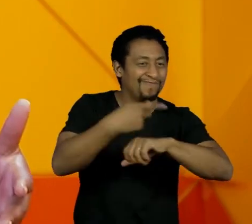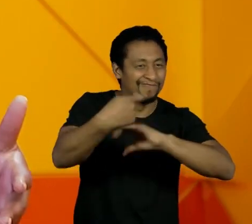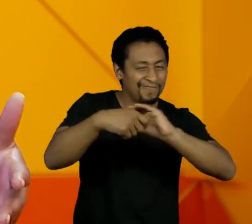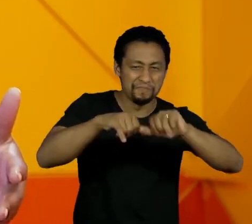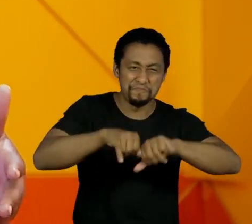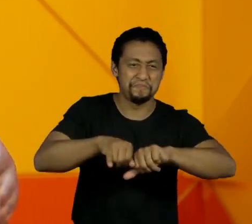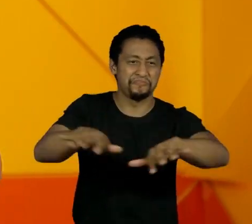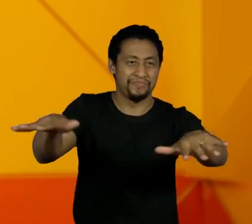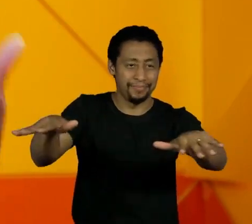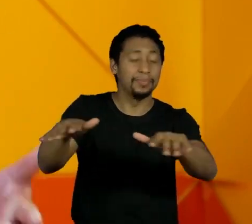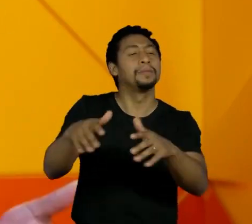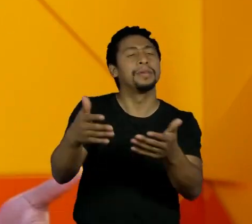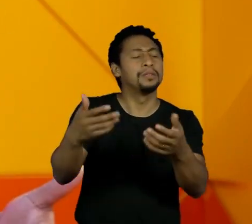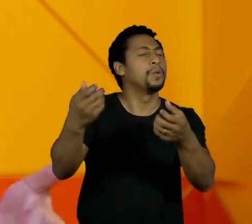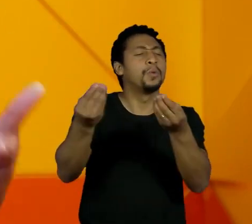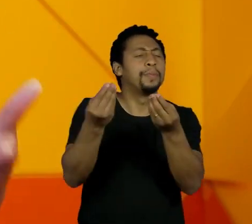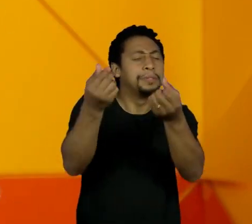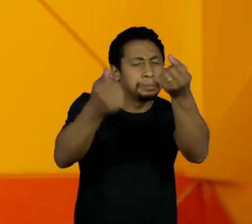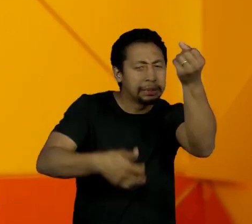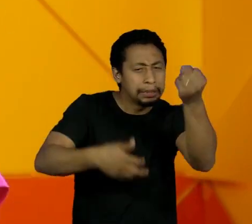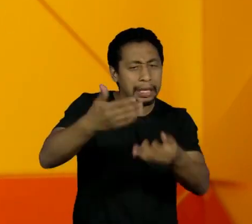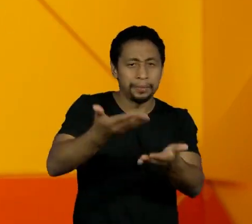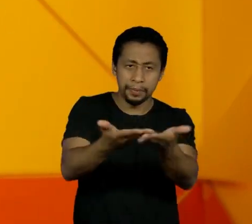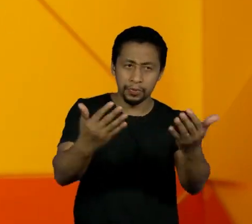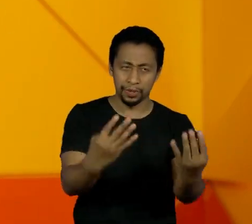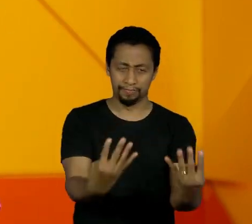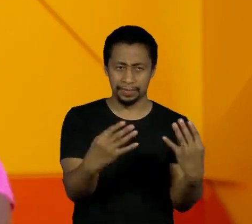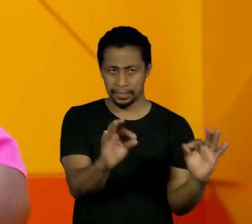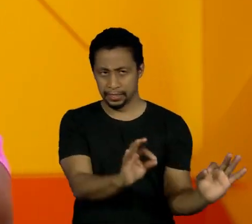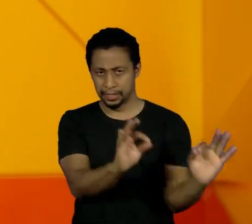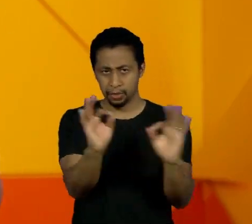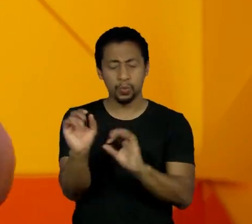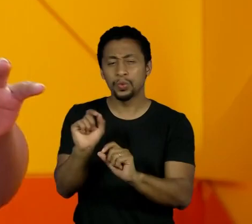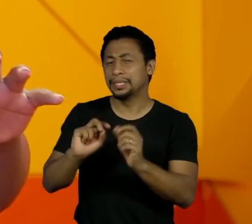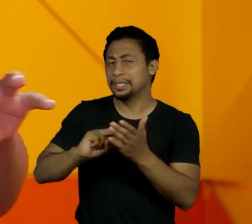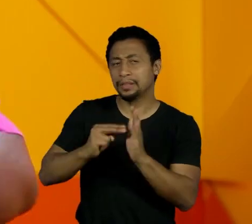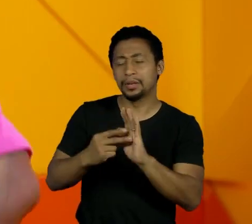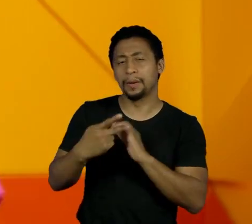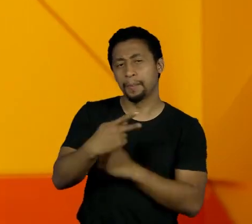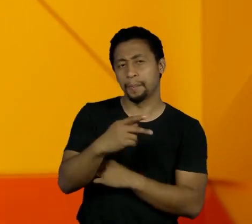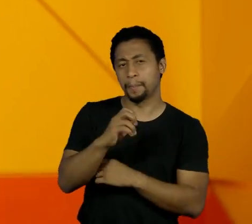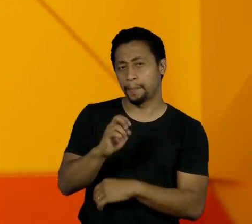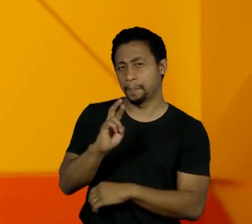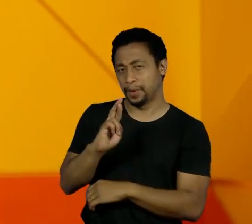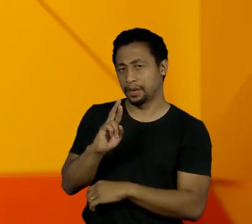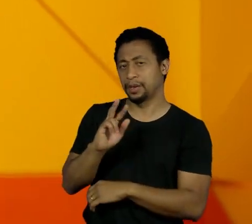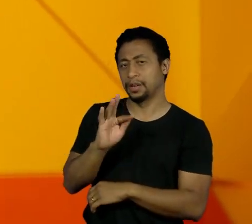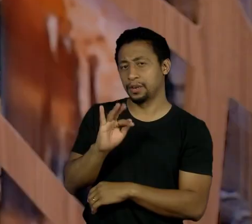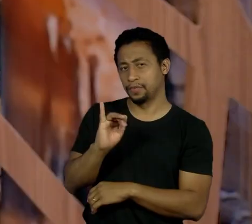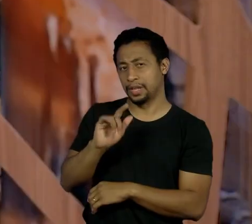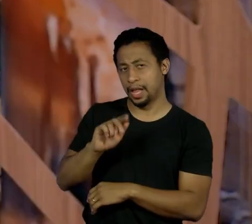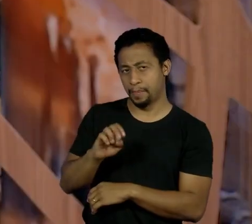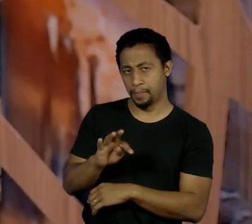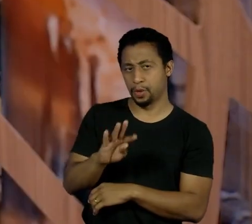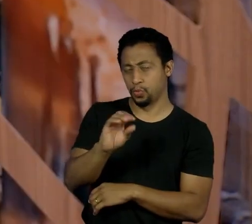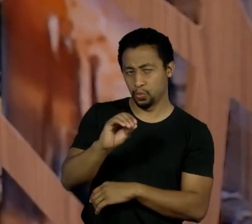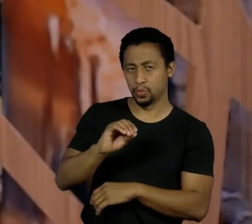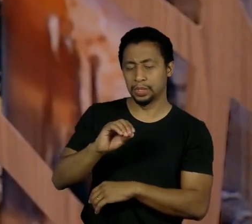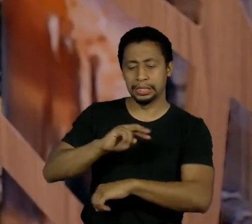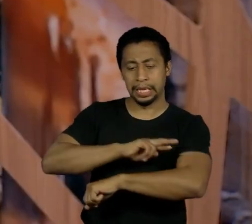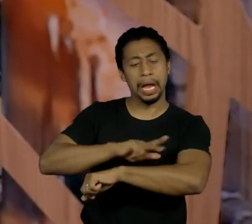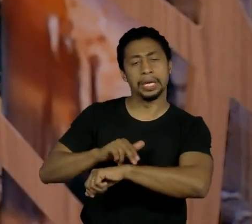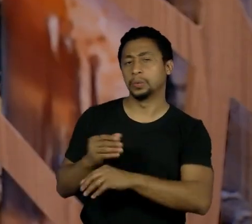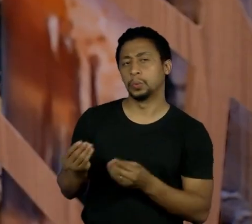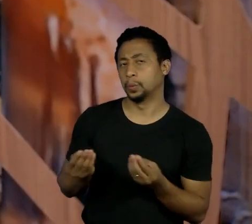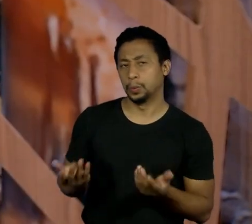público de casa ali, para a gente entender um pouco mais sobre perfilamento racial, relacionando isso com essa sua história? Sim. Eu tenho